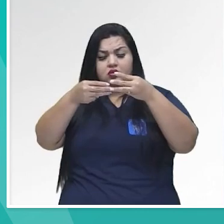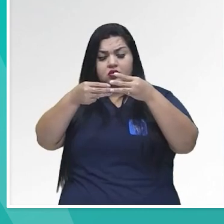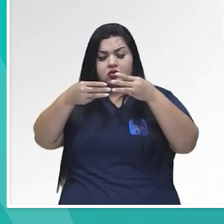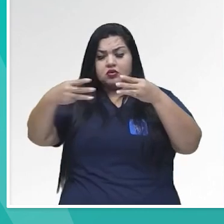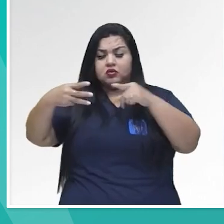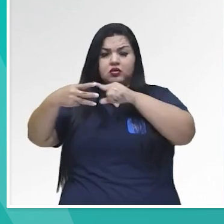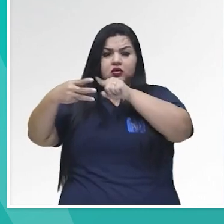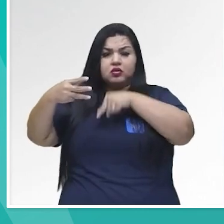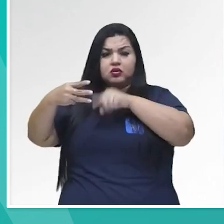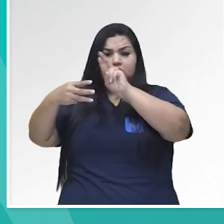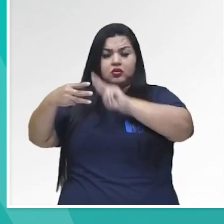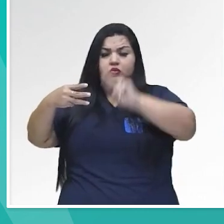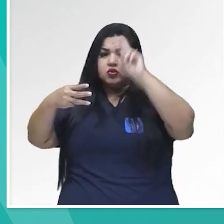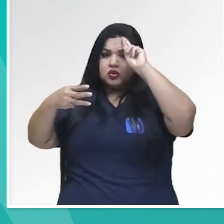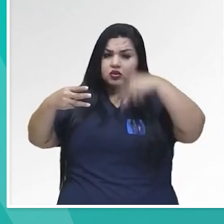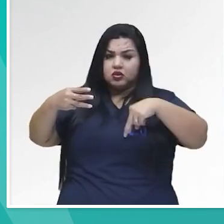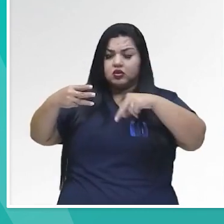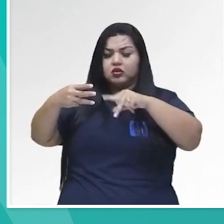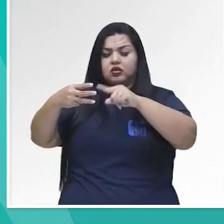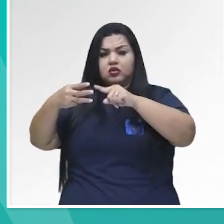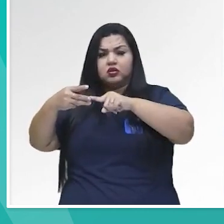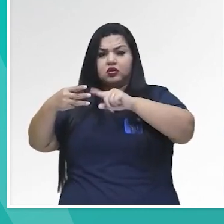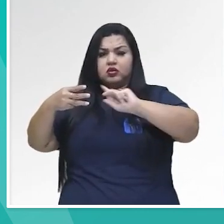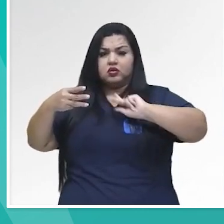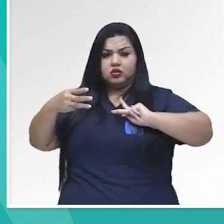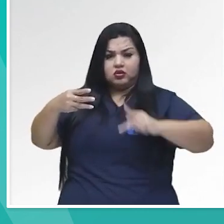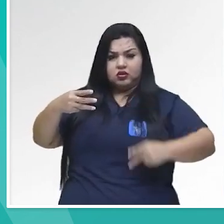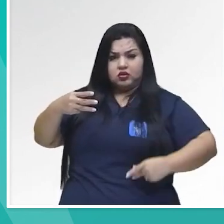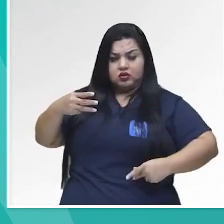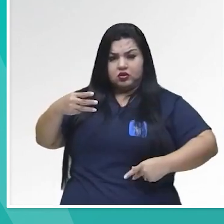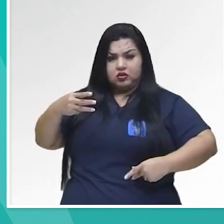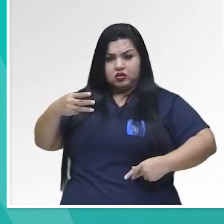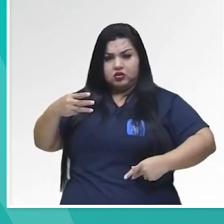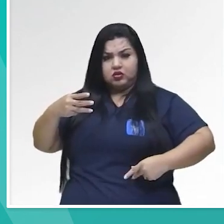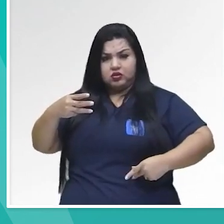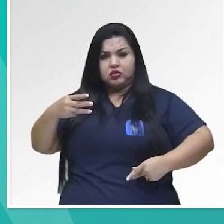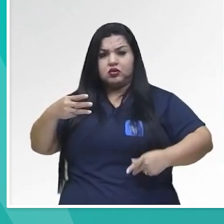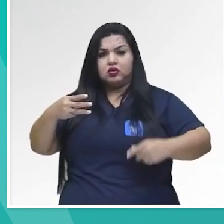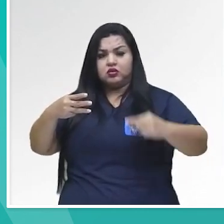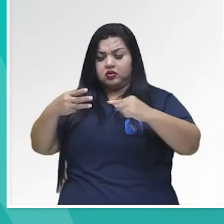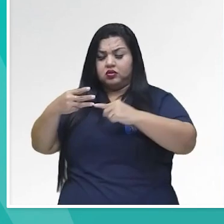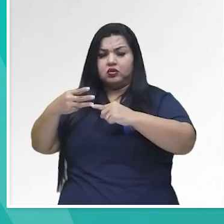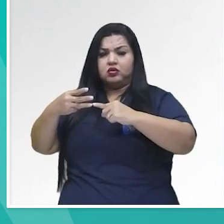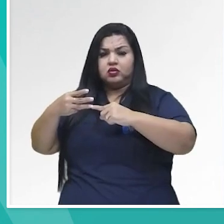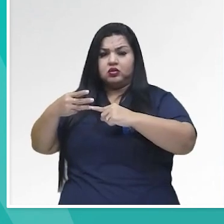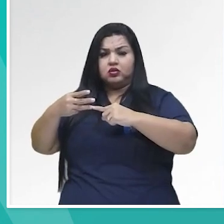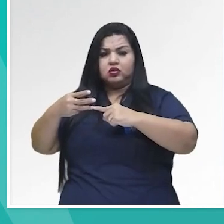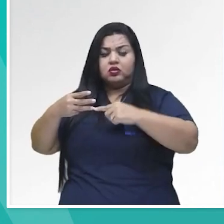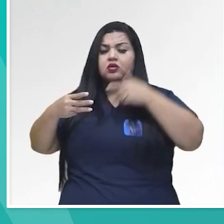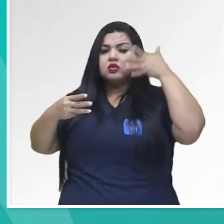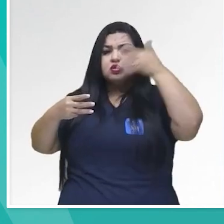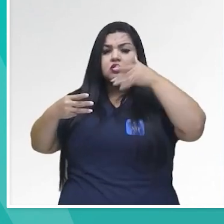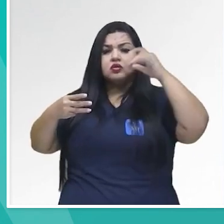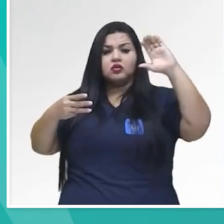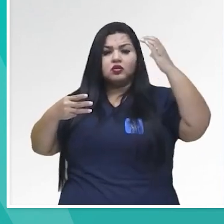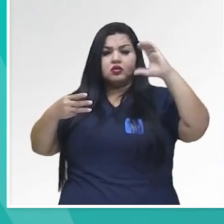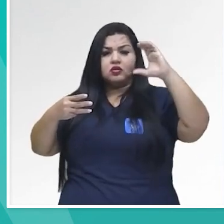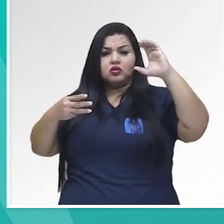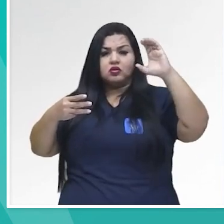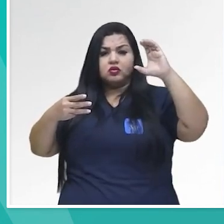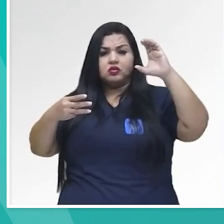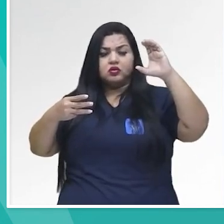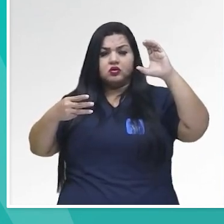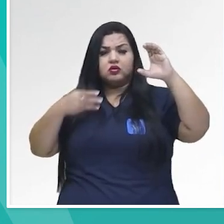uso da razão, o ser humano como centro do universo e o discurso científico como um discurso